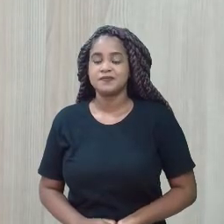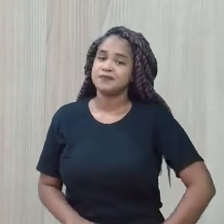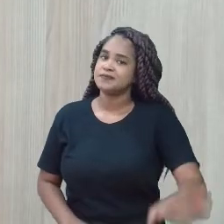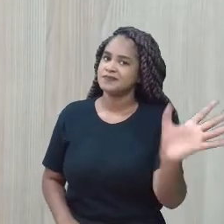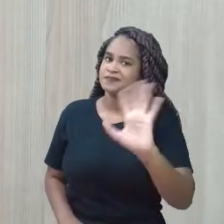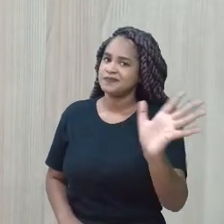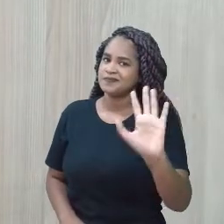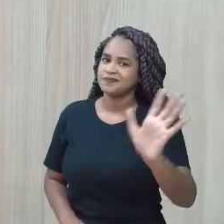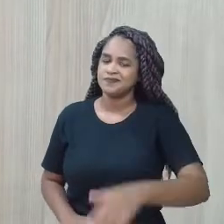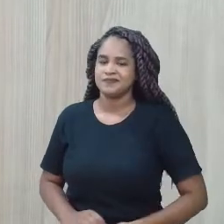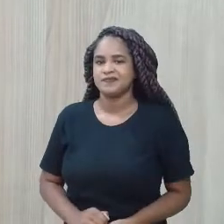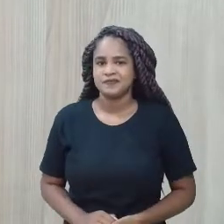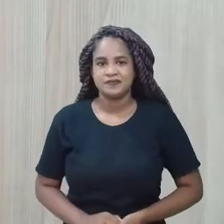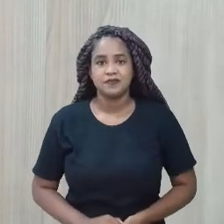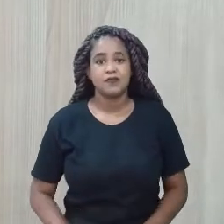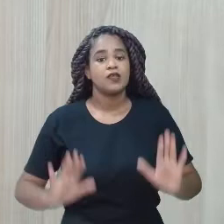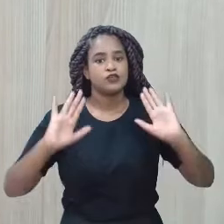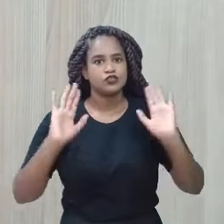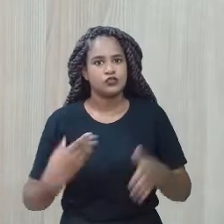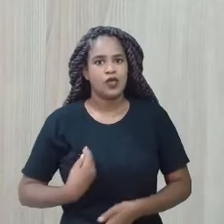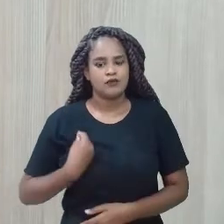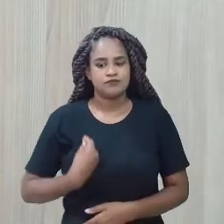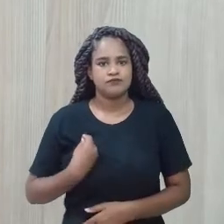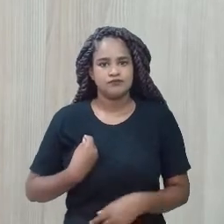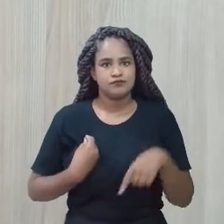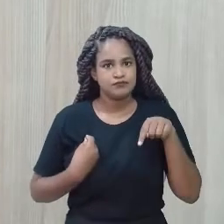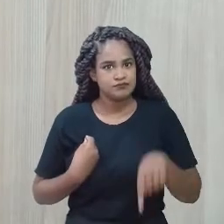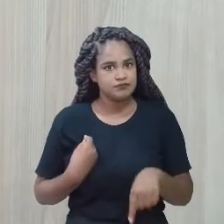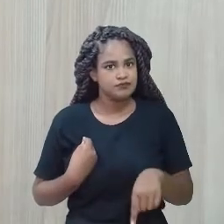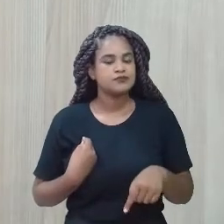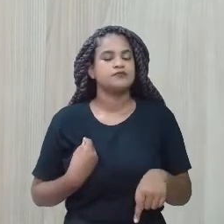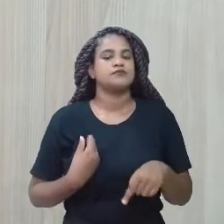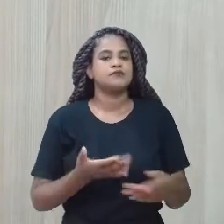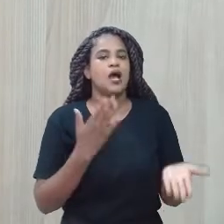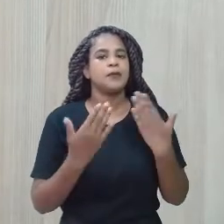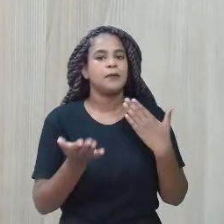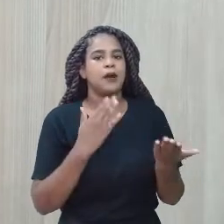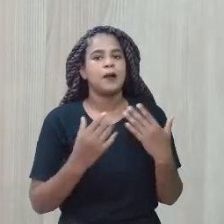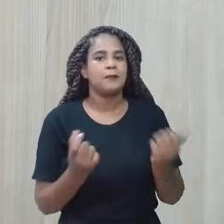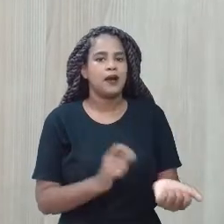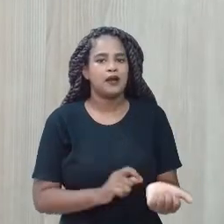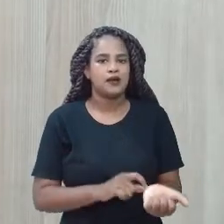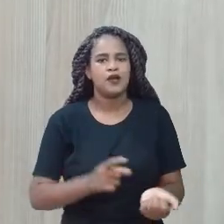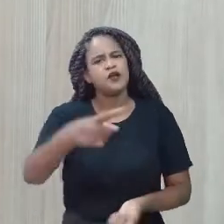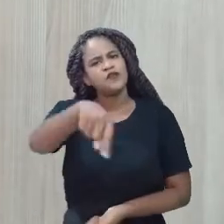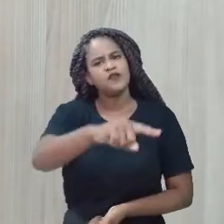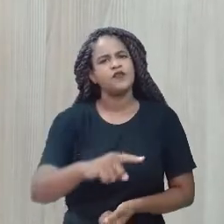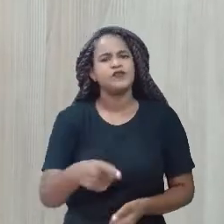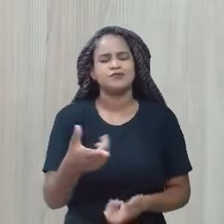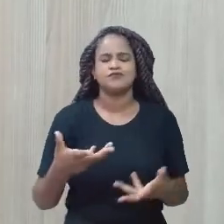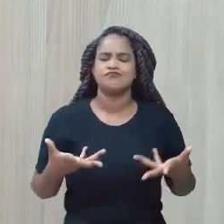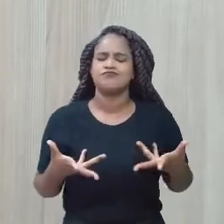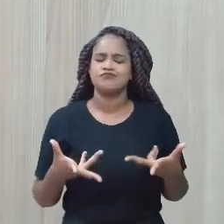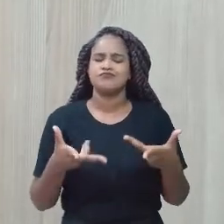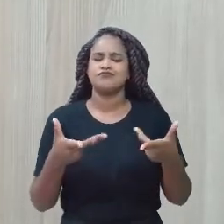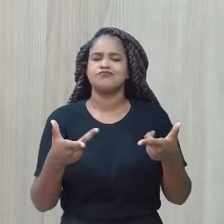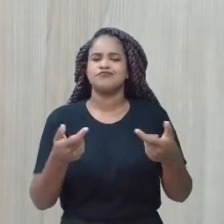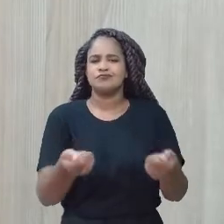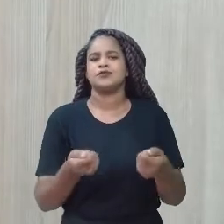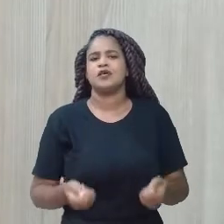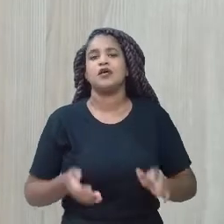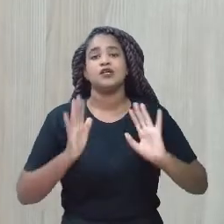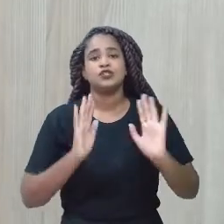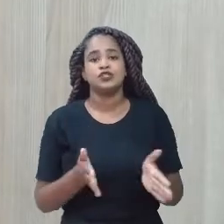Olá, meninas e meninos, já estamos aqui conversando pelo chat, porque vocês são o quê? Maravilhosos, já estavam